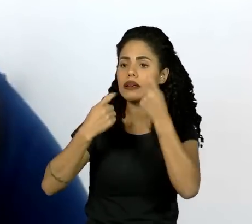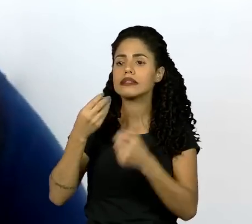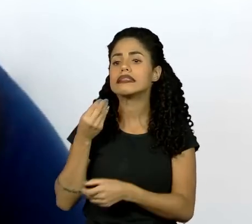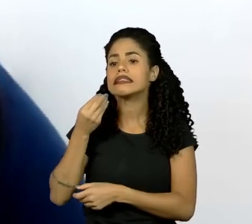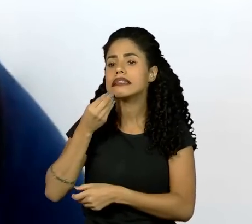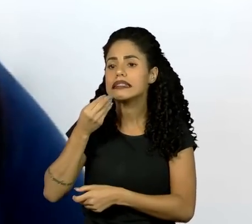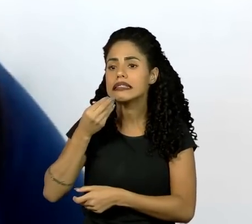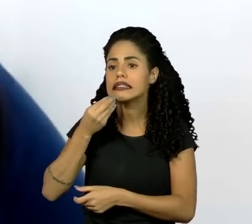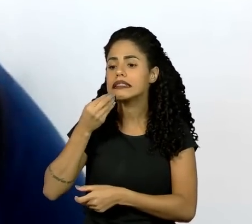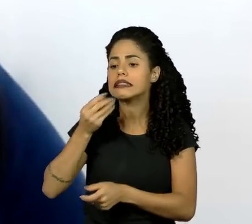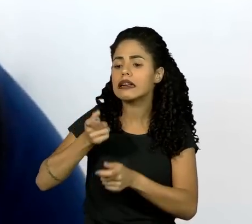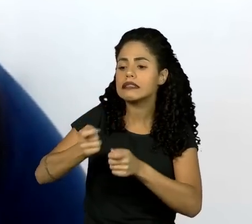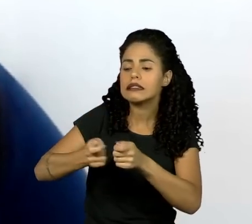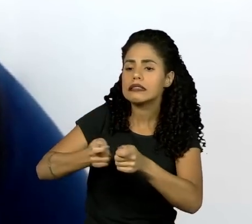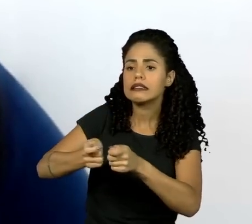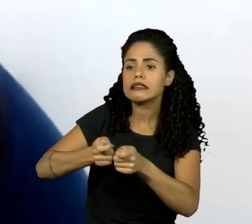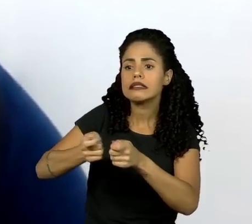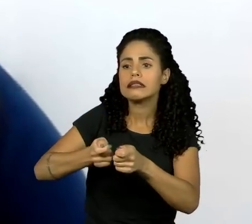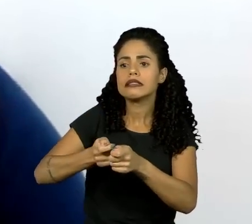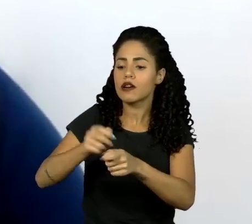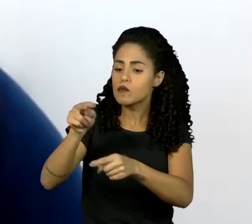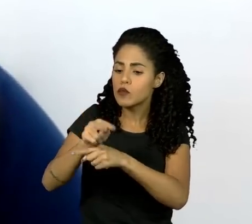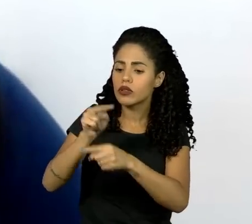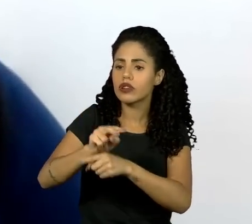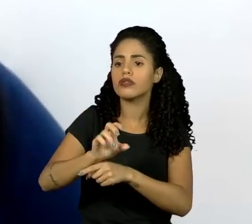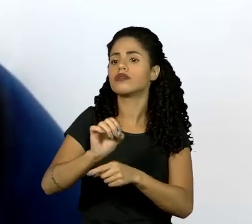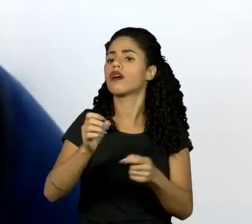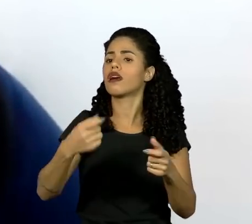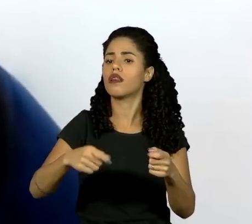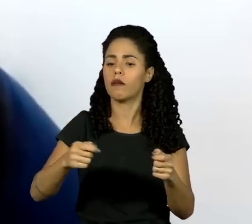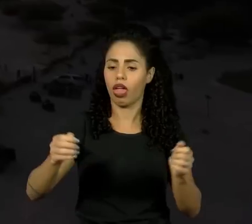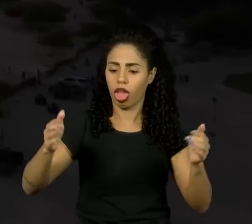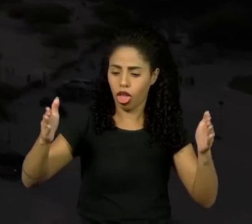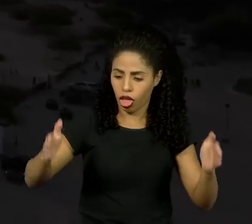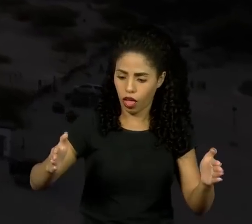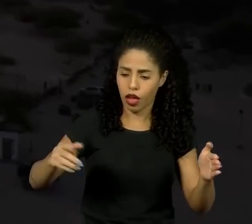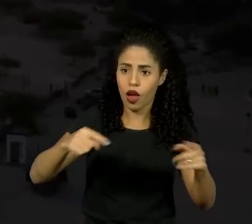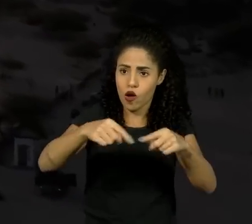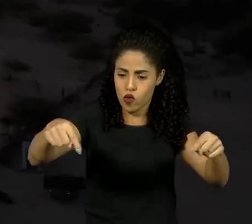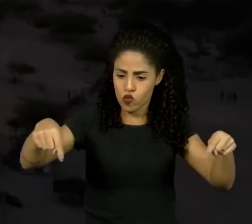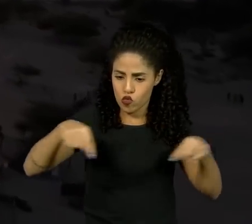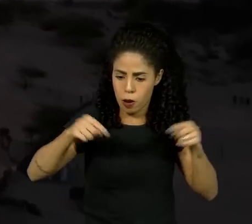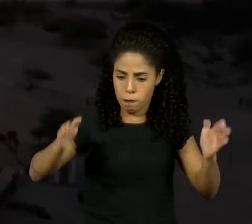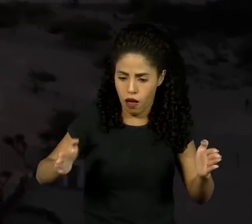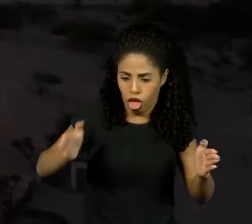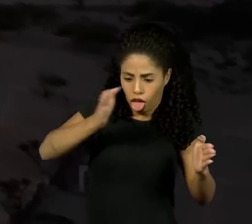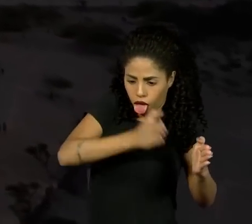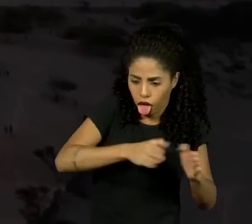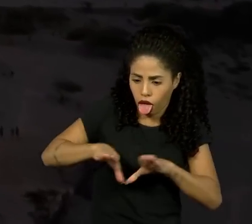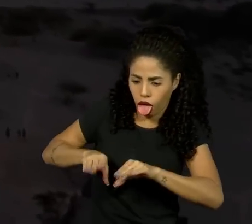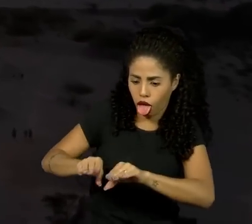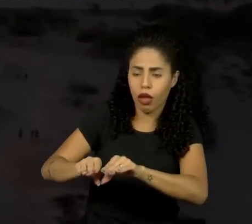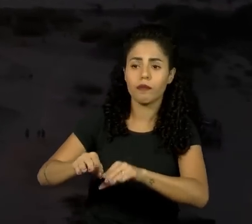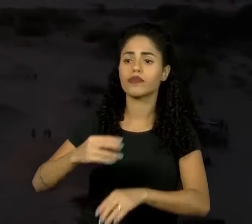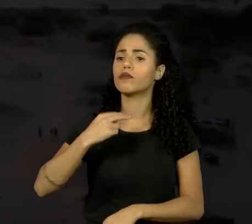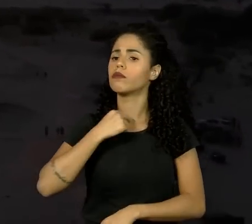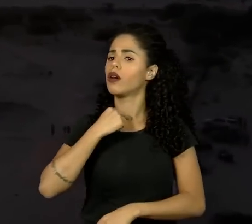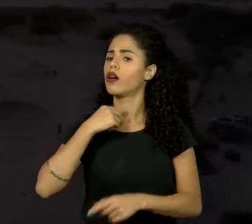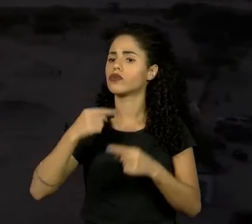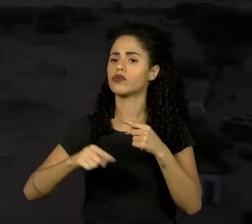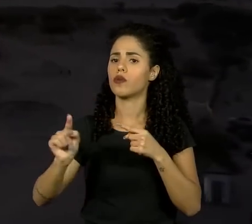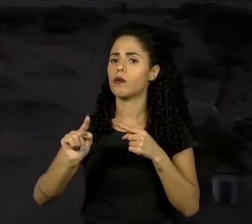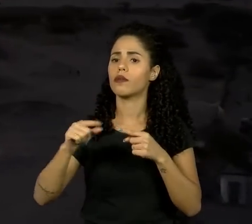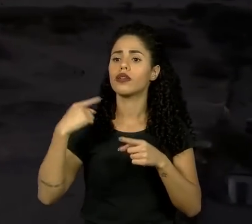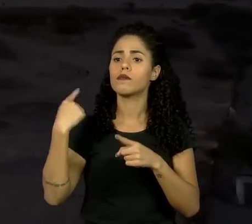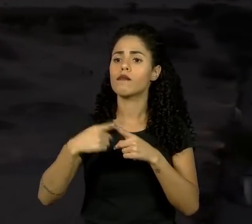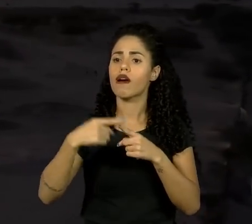tentar aumentar essa faixa de proteção, não diminuir ainda mais. O que existe de debate hoje no mundo é exatamente o oposto. O que